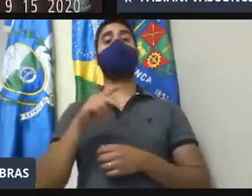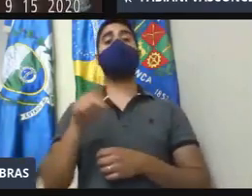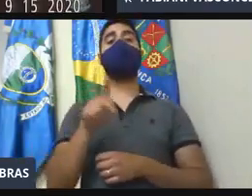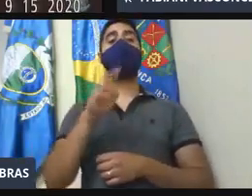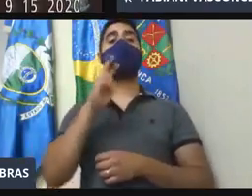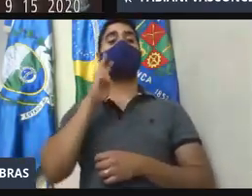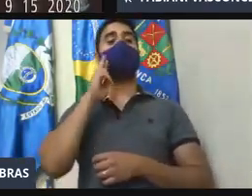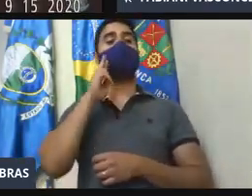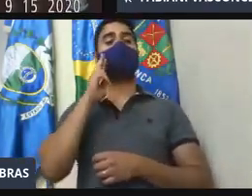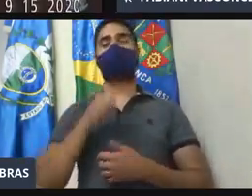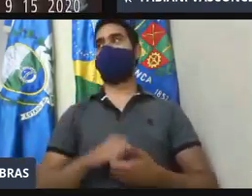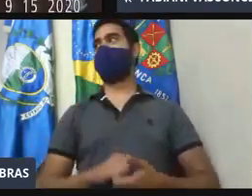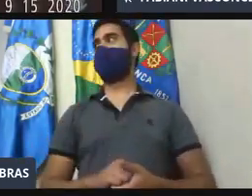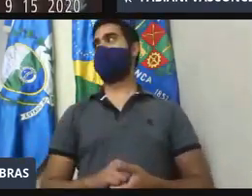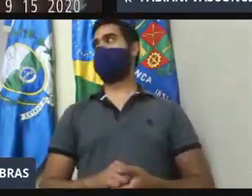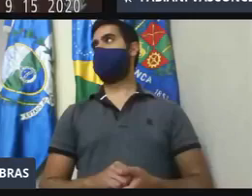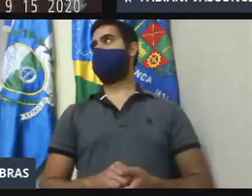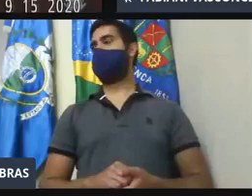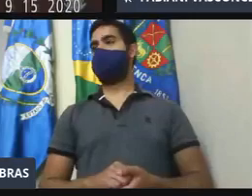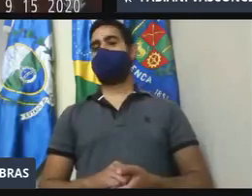Rafael de Oliveira Tavares.